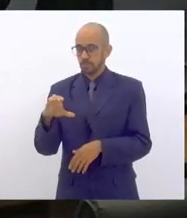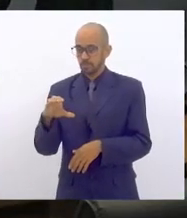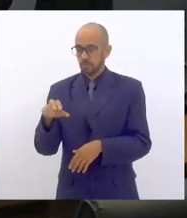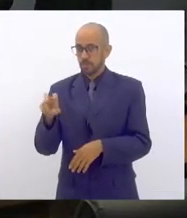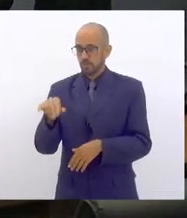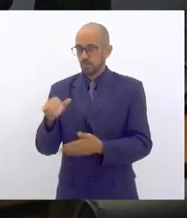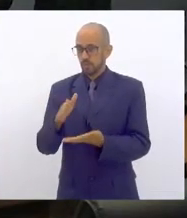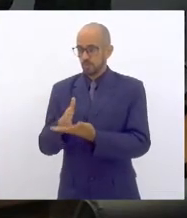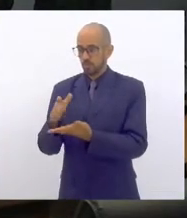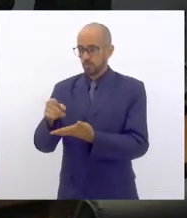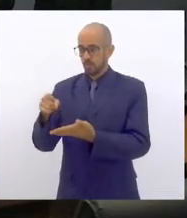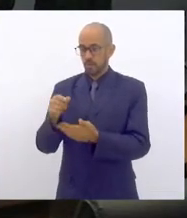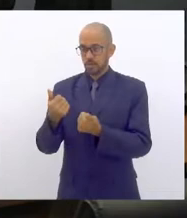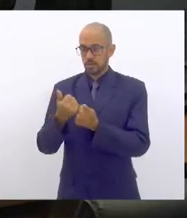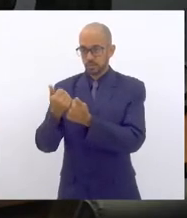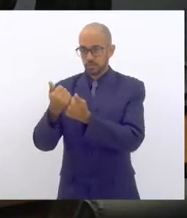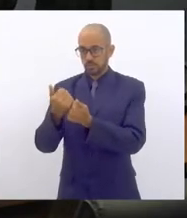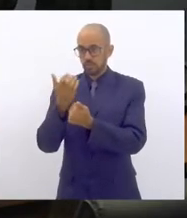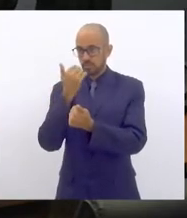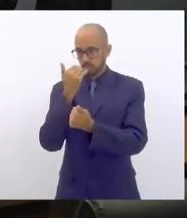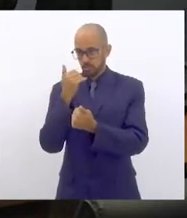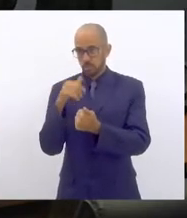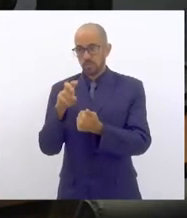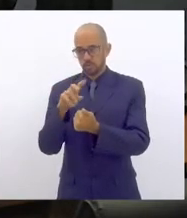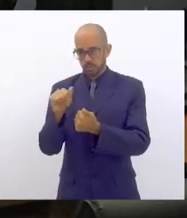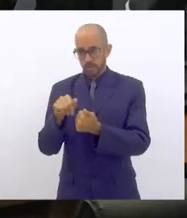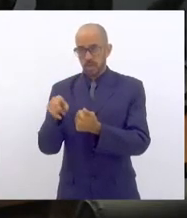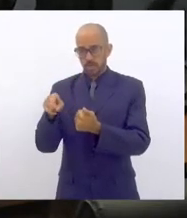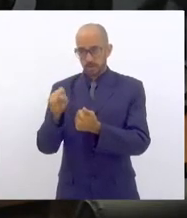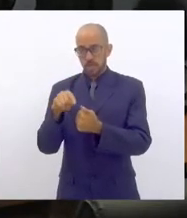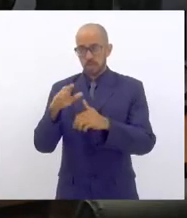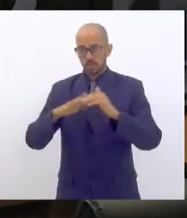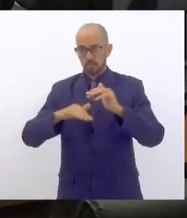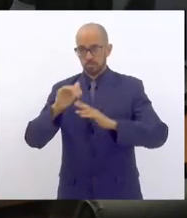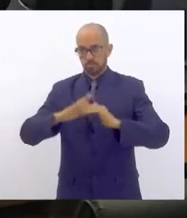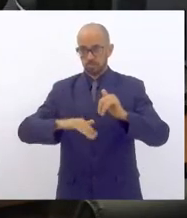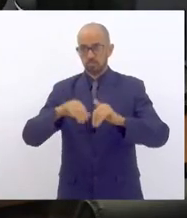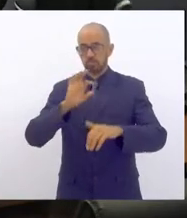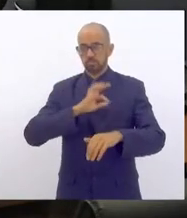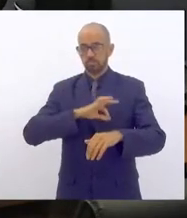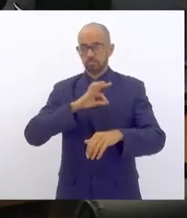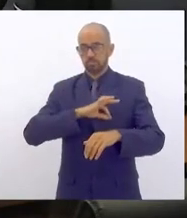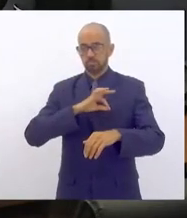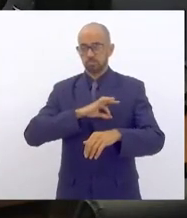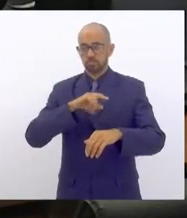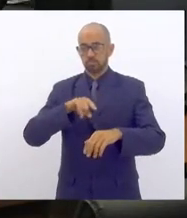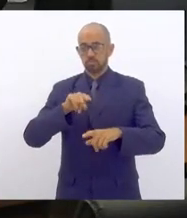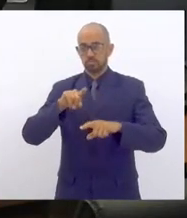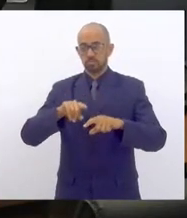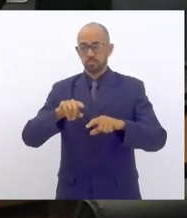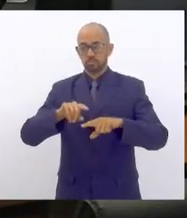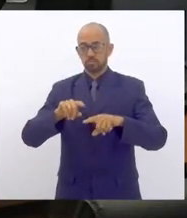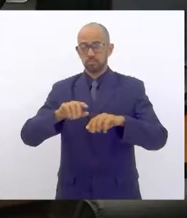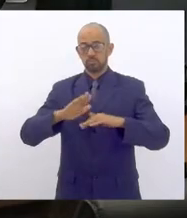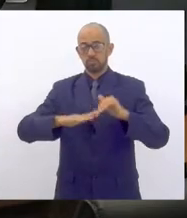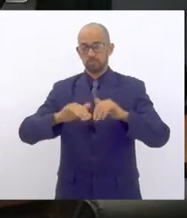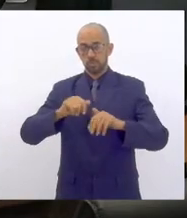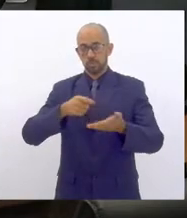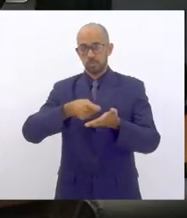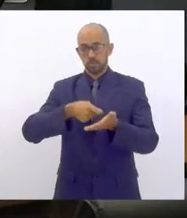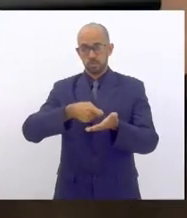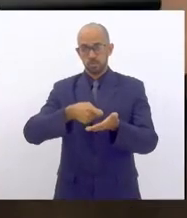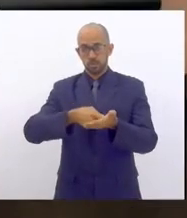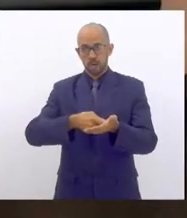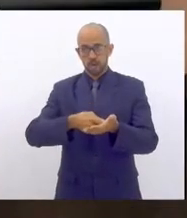hoje o auxílio alimentação. Vai estar lá no plano de cargos e carreiras de vocês. E aí vamos cobrar do governo que